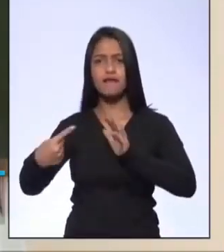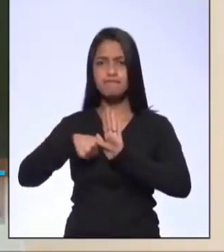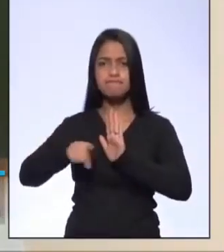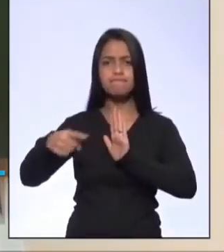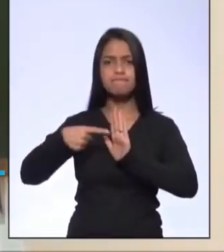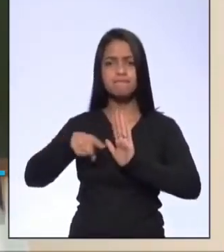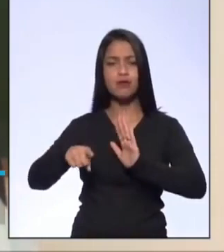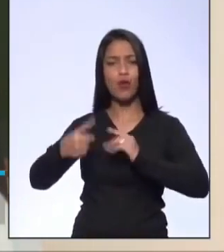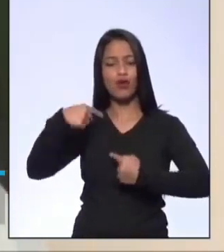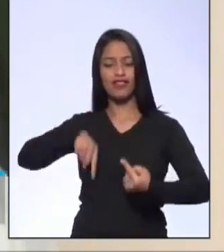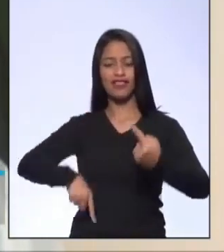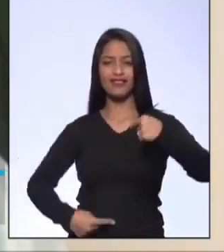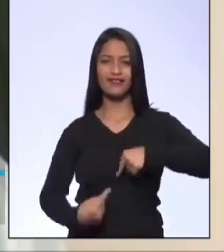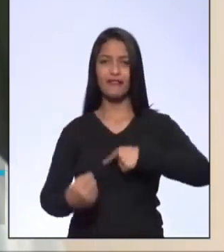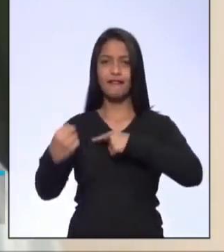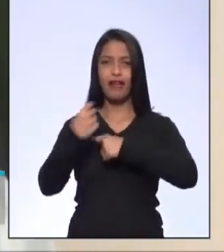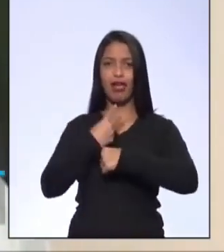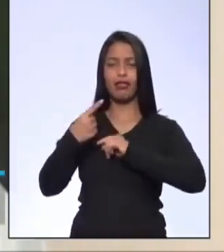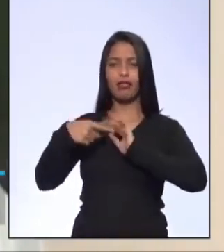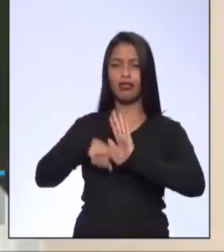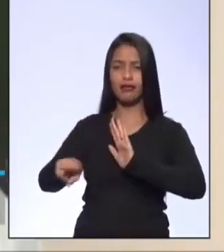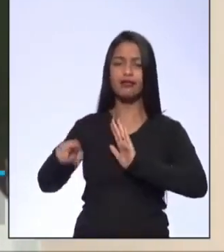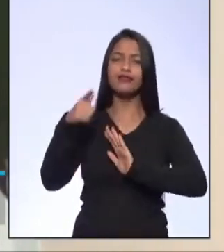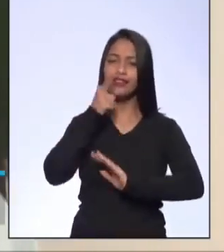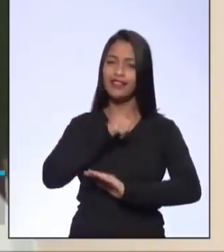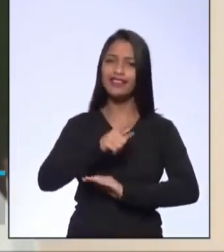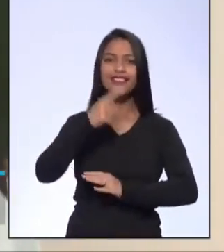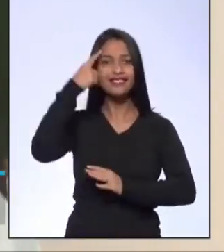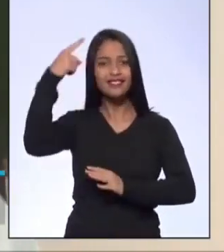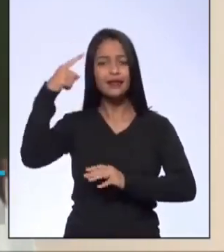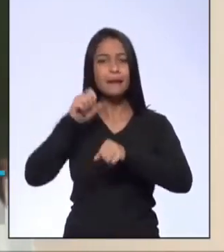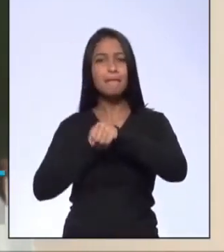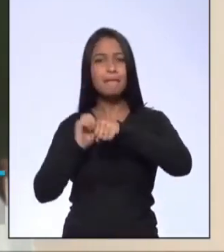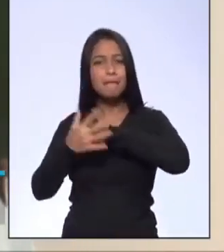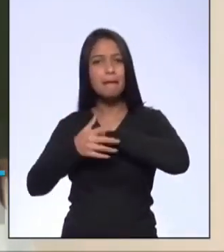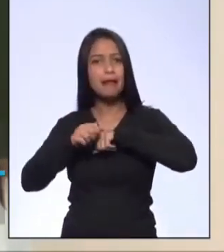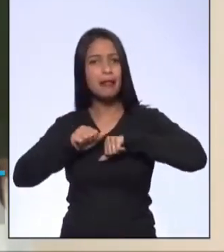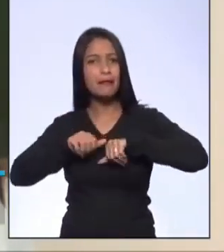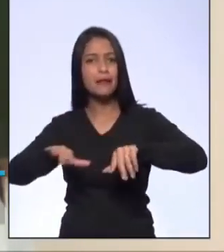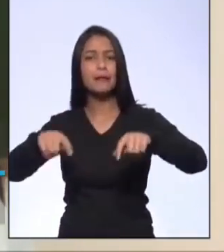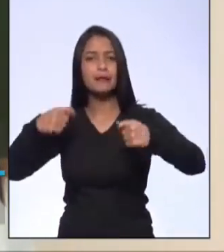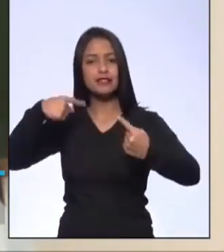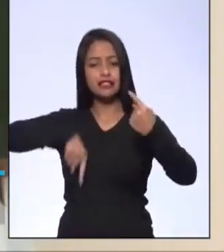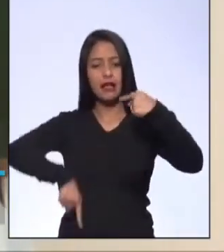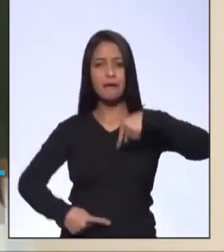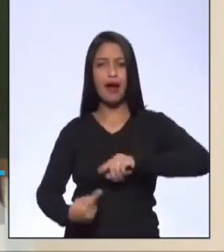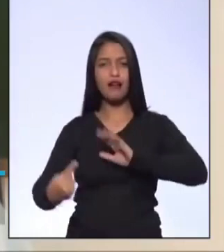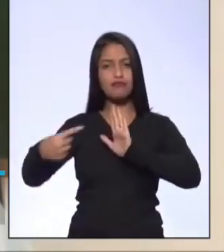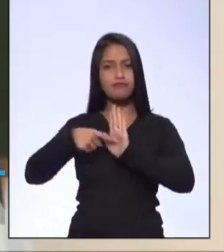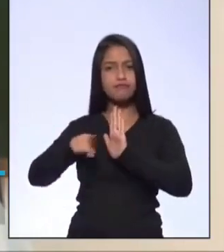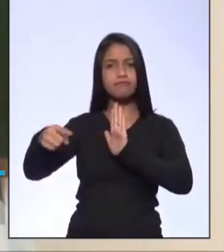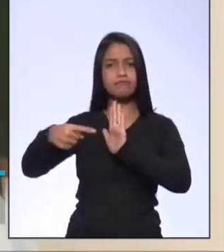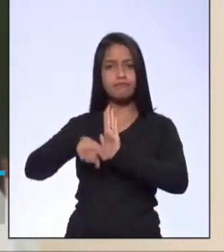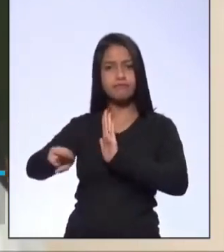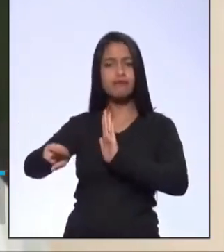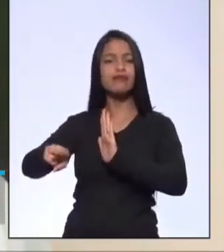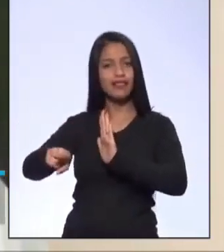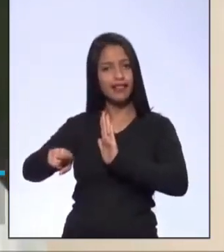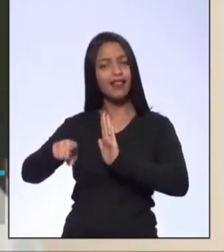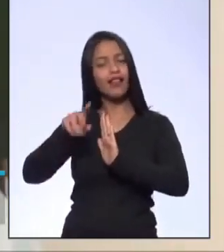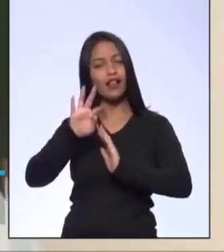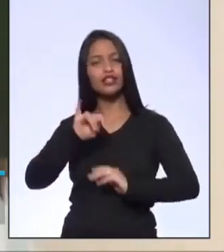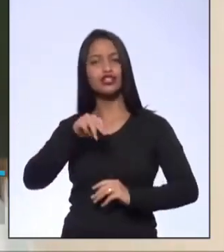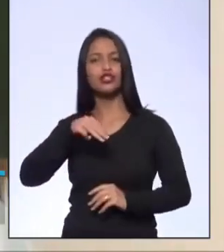pandemia, a gente está falando aí de sistema imunológico, o timo, tá? Eu e o professor Magno